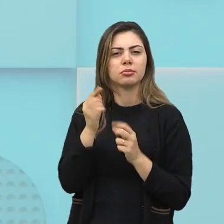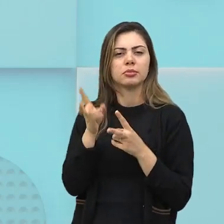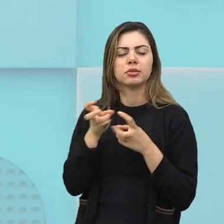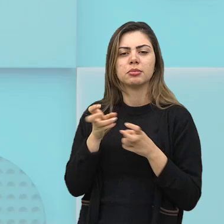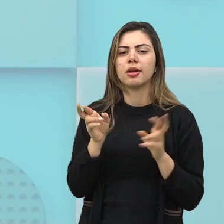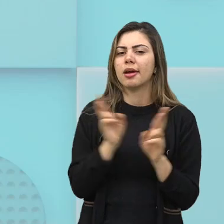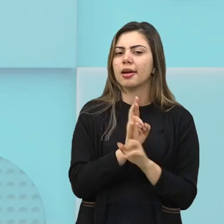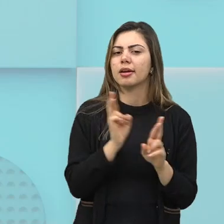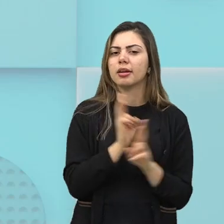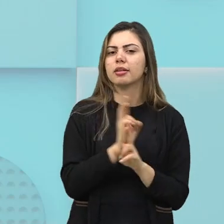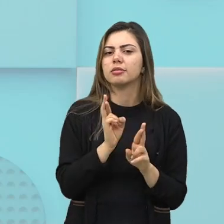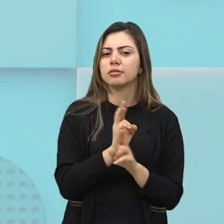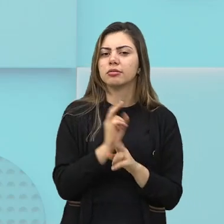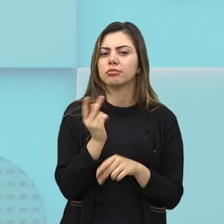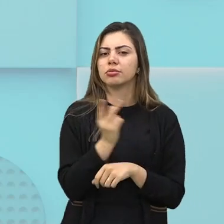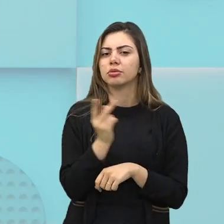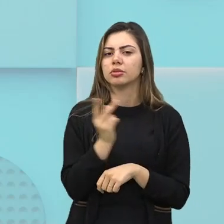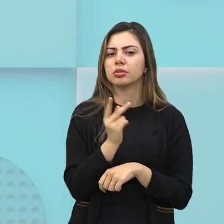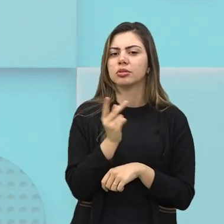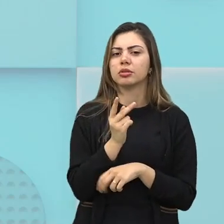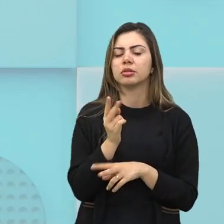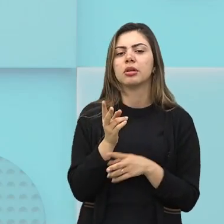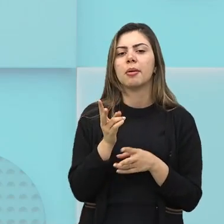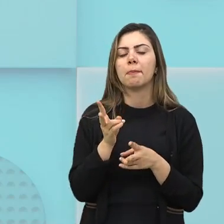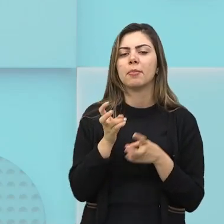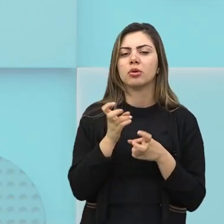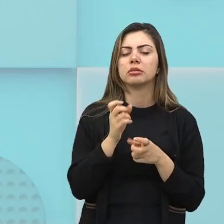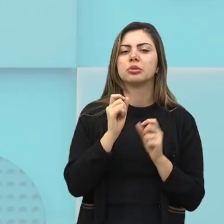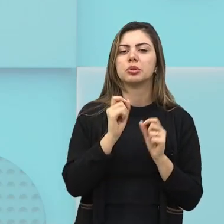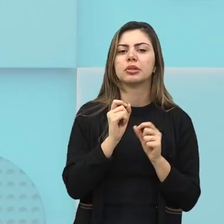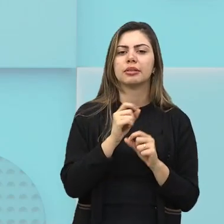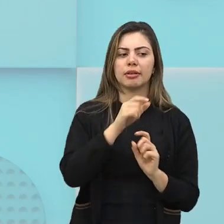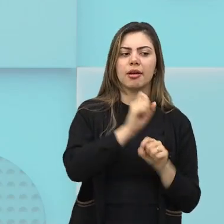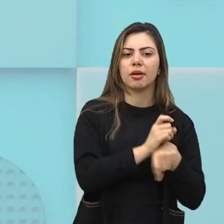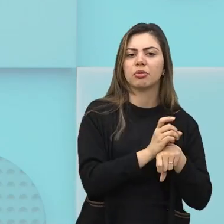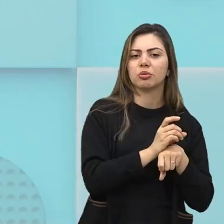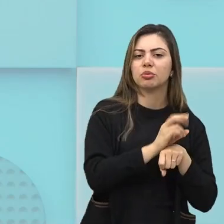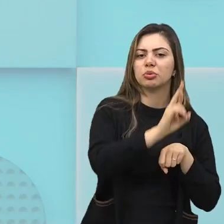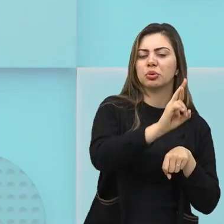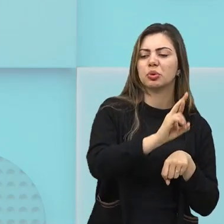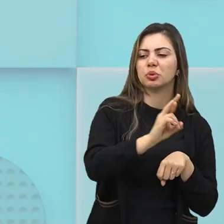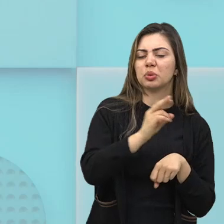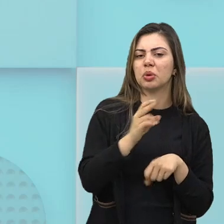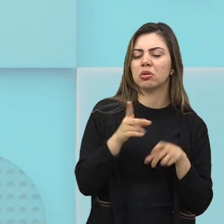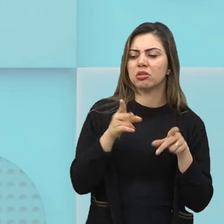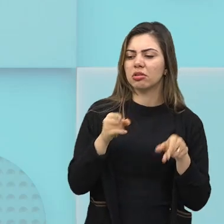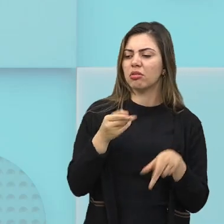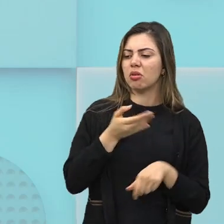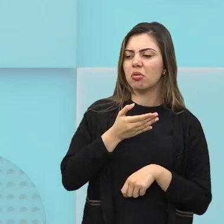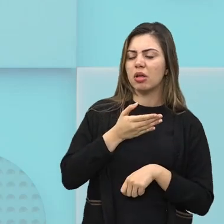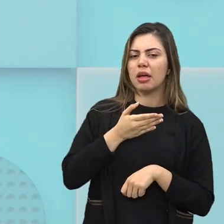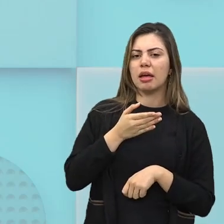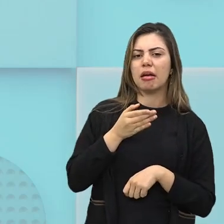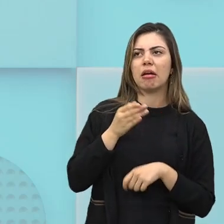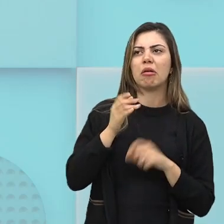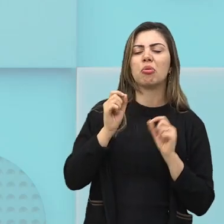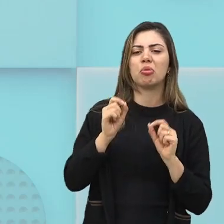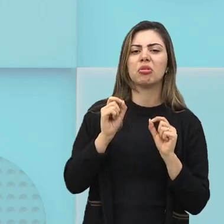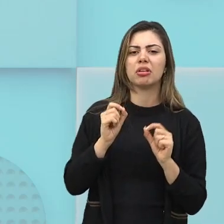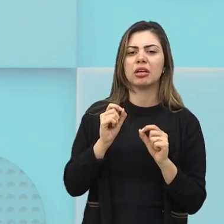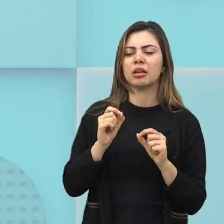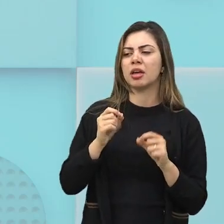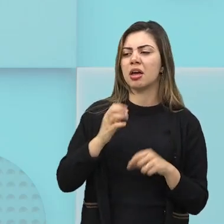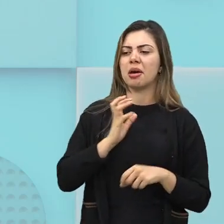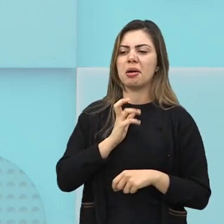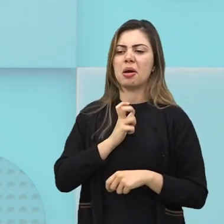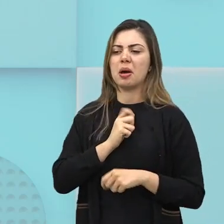revela a frieza e a objetividade do médico, que a escolheu. Olha que interessante,